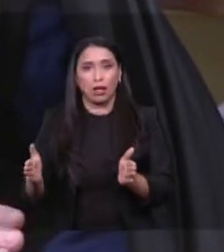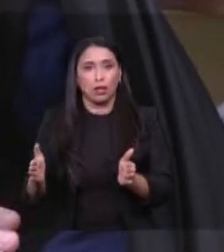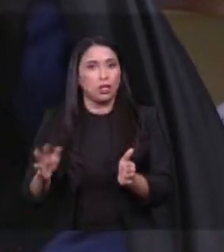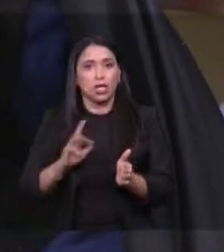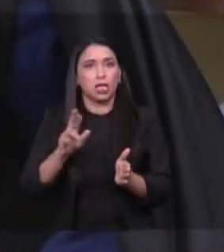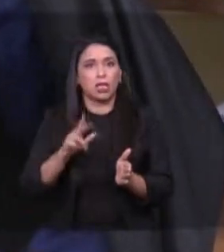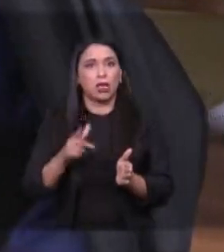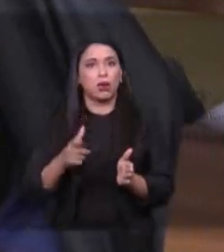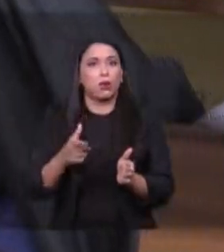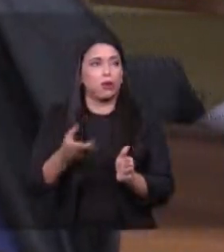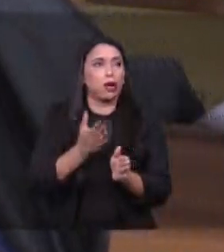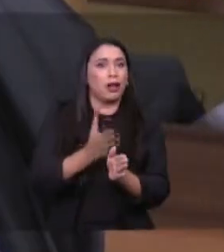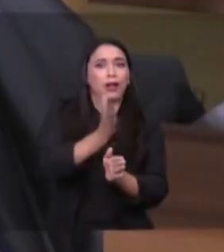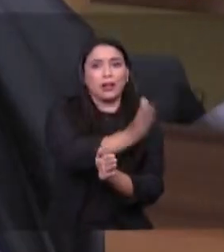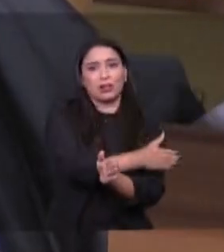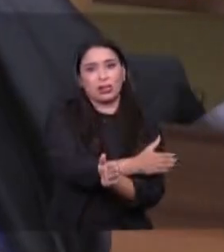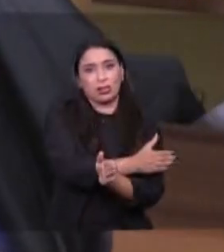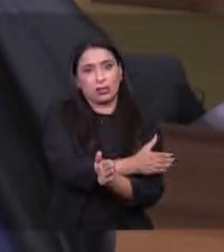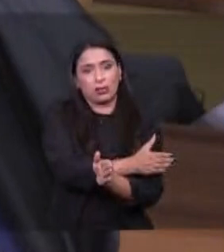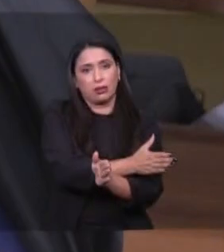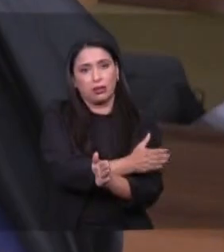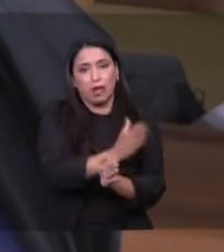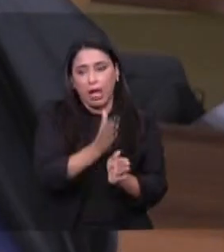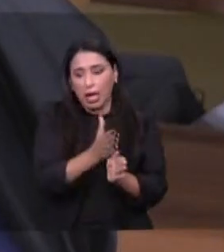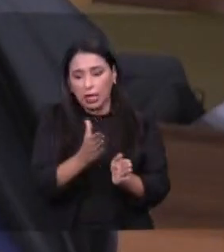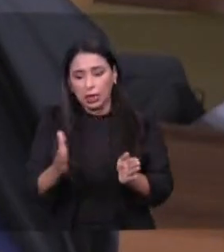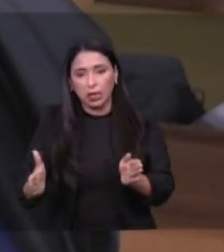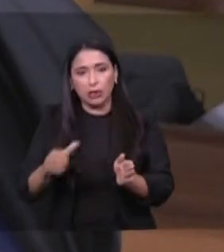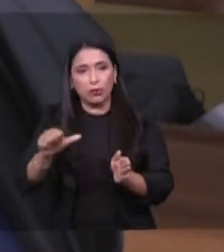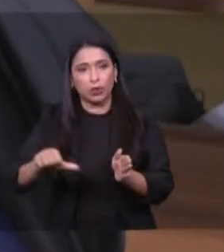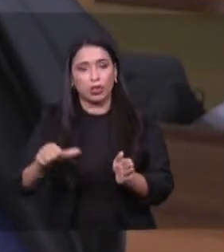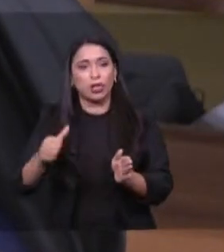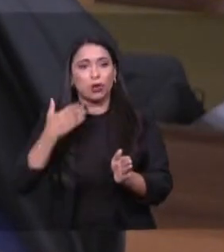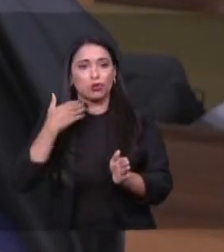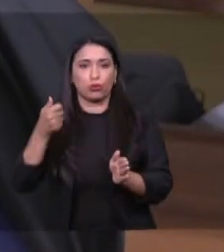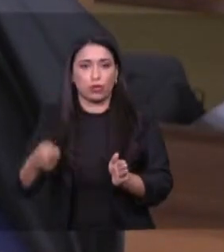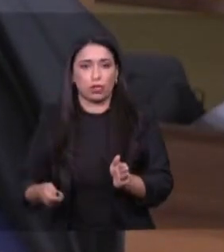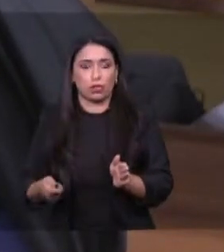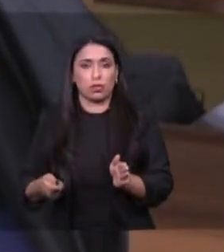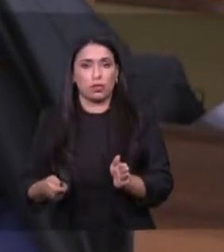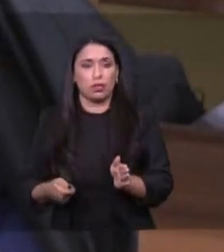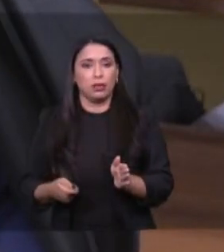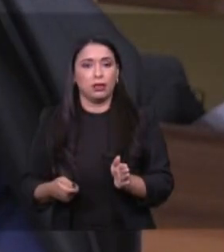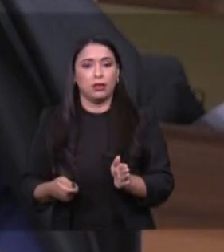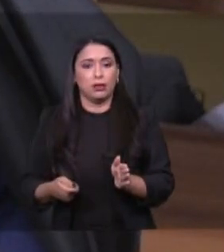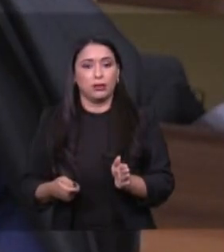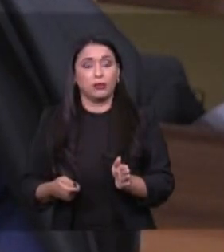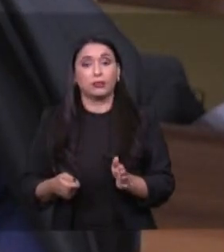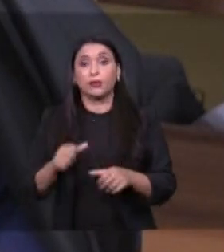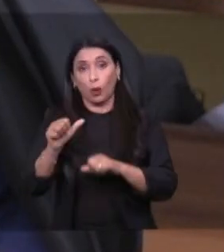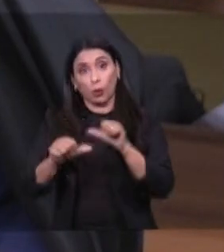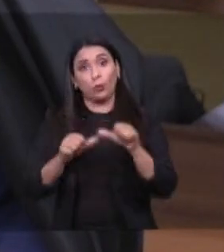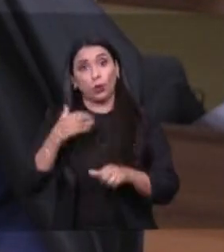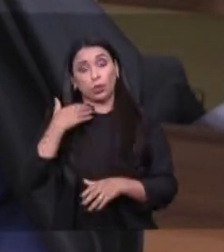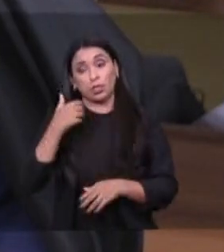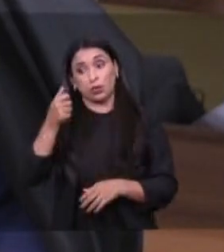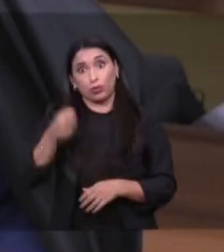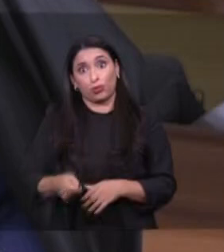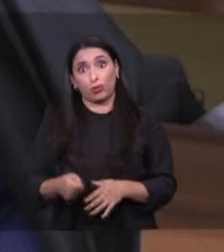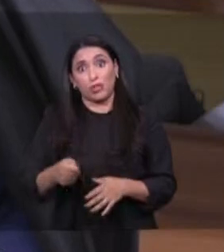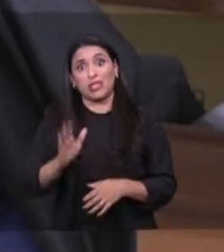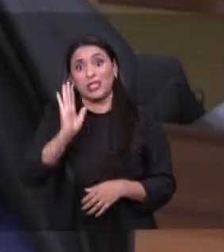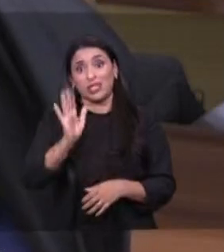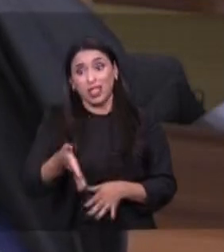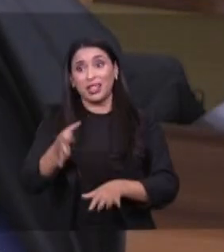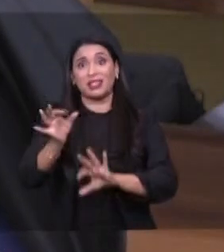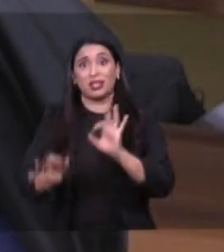fase pré-processual e do juiz da fase processual. Em síntese, muda-se o juiz natural da causa